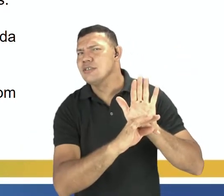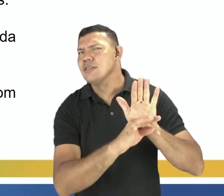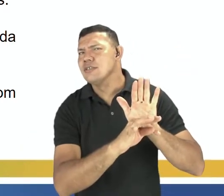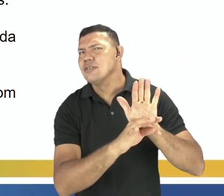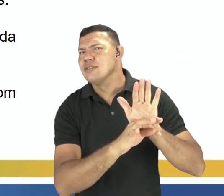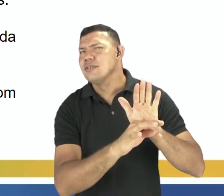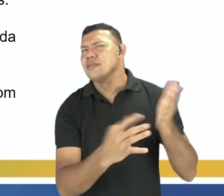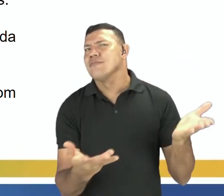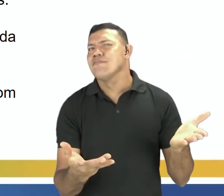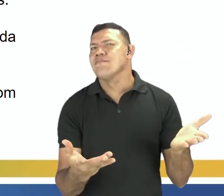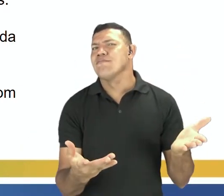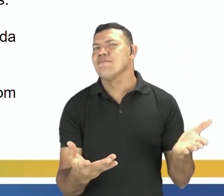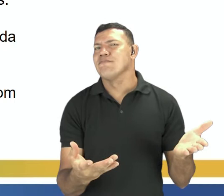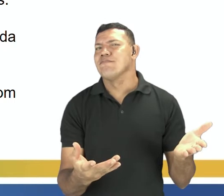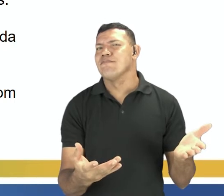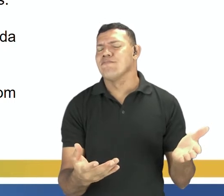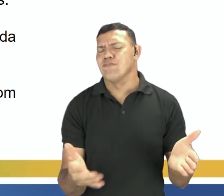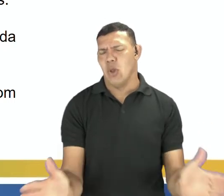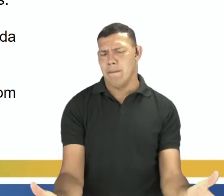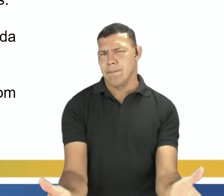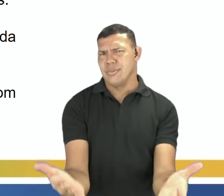faz elogiar.